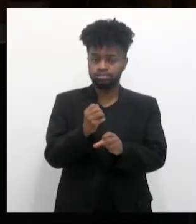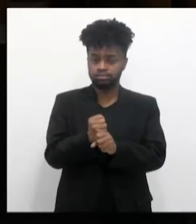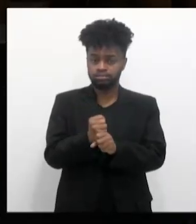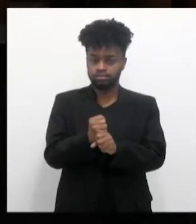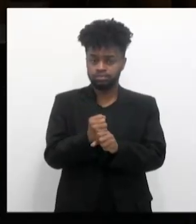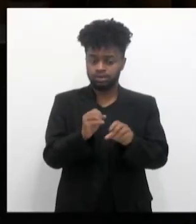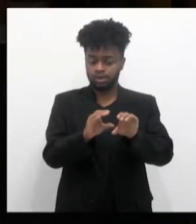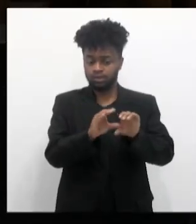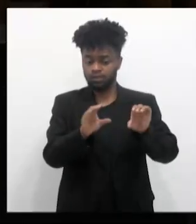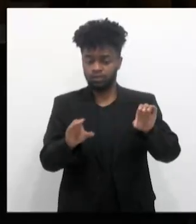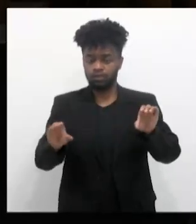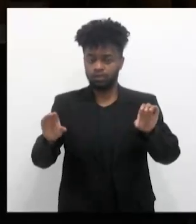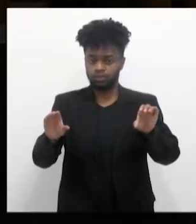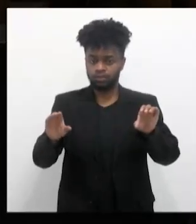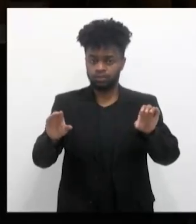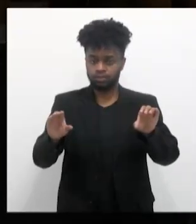rede